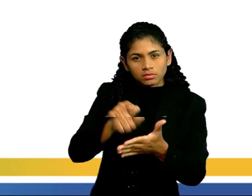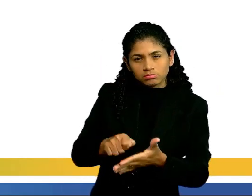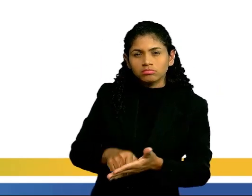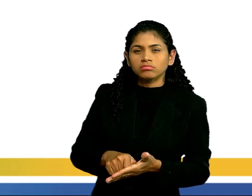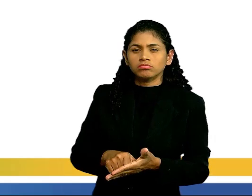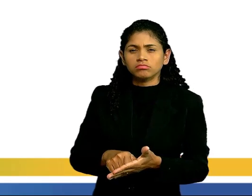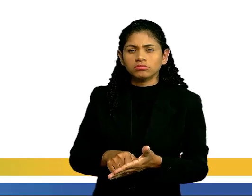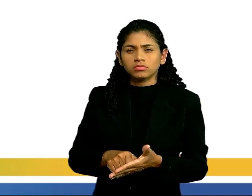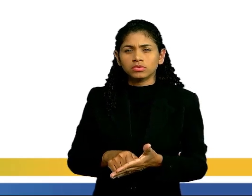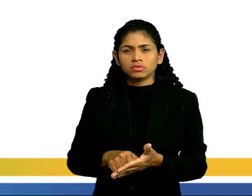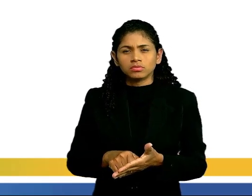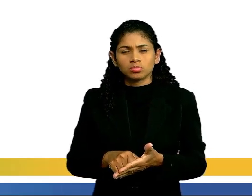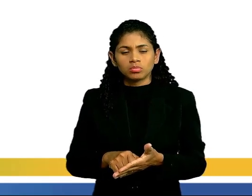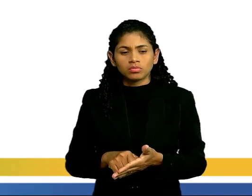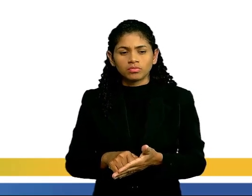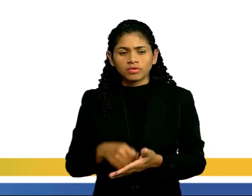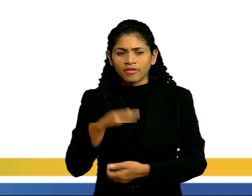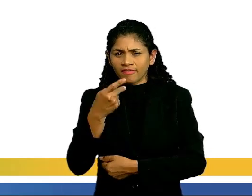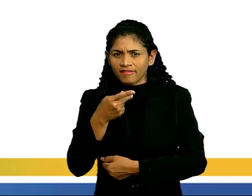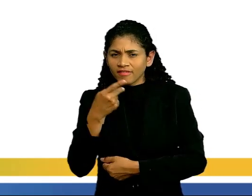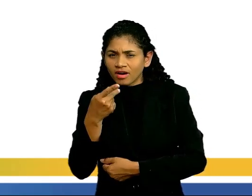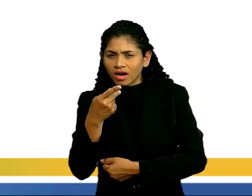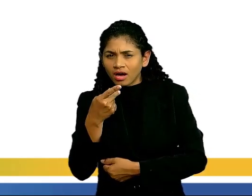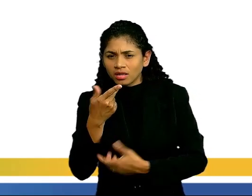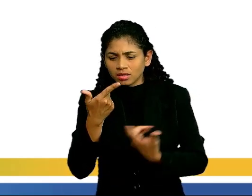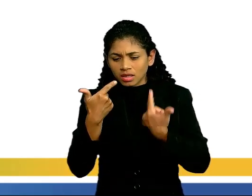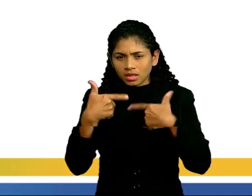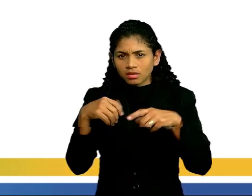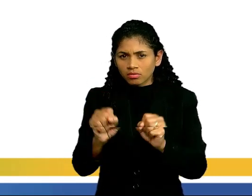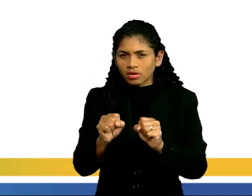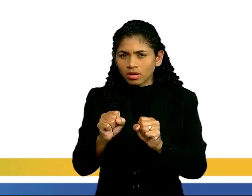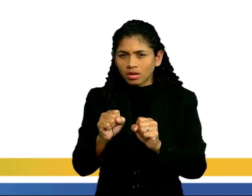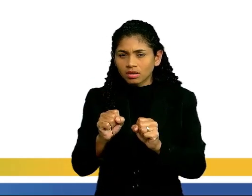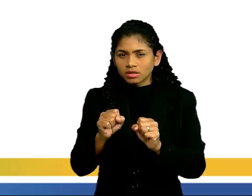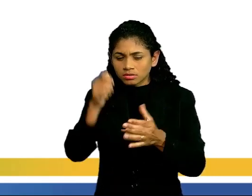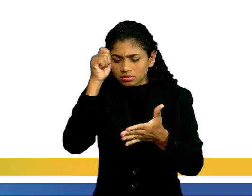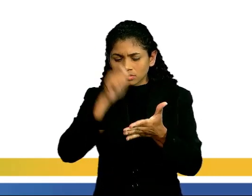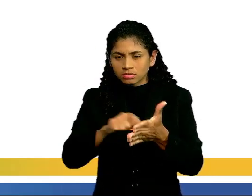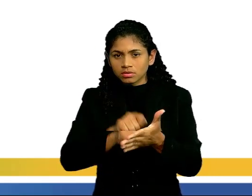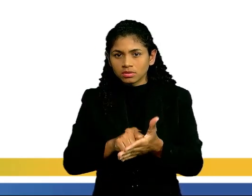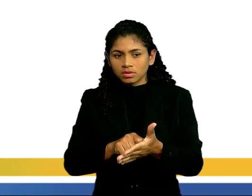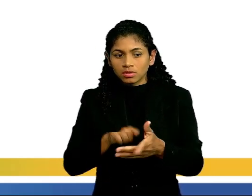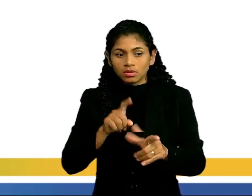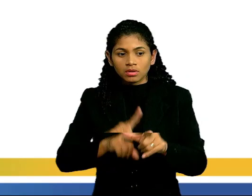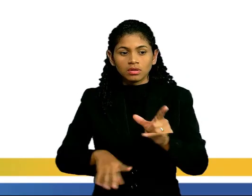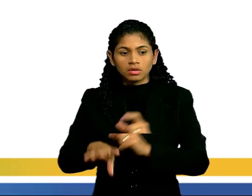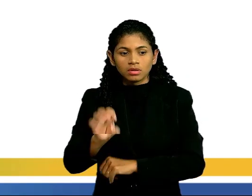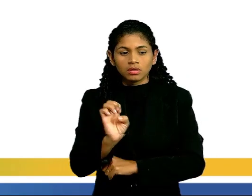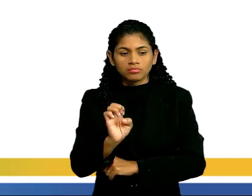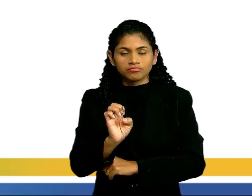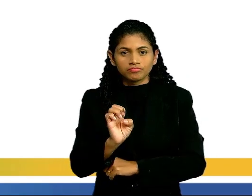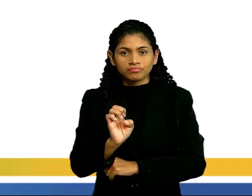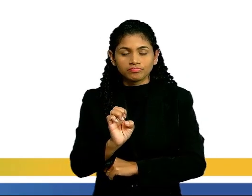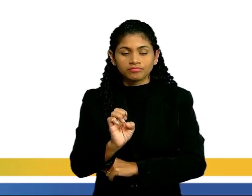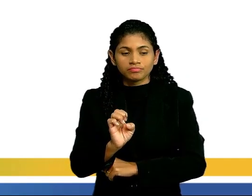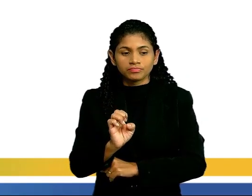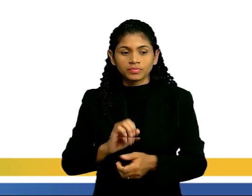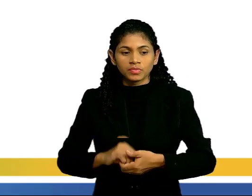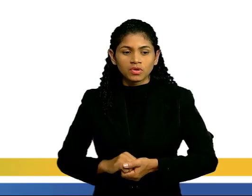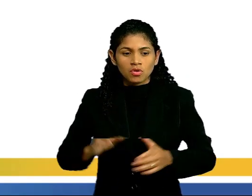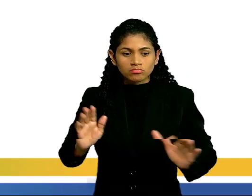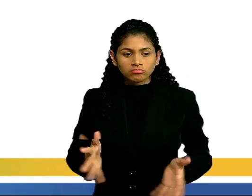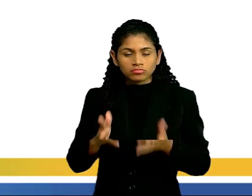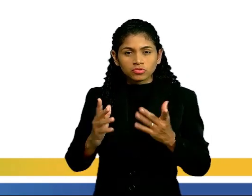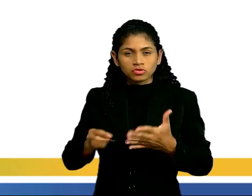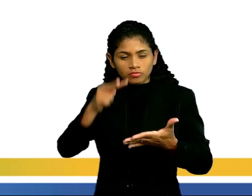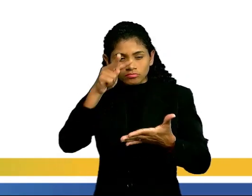algum momento dessa obra, eu falo da linguagem empregada por ela? Ou letra E ou E convencer o interlocutor a